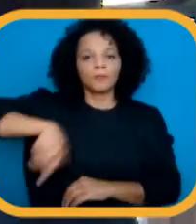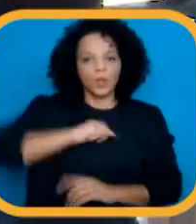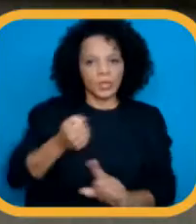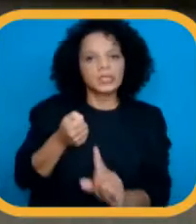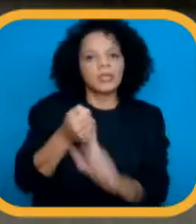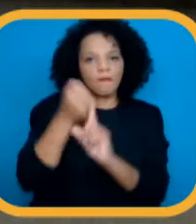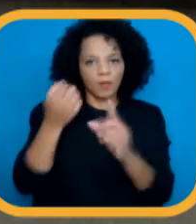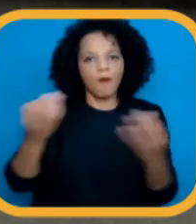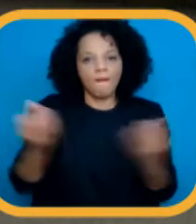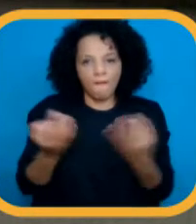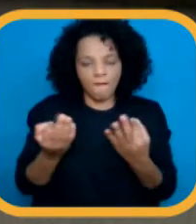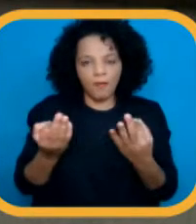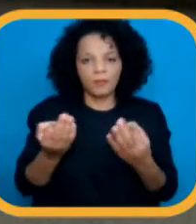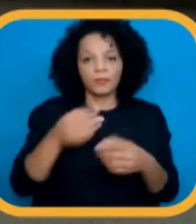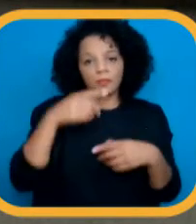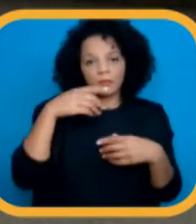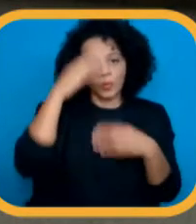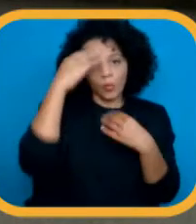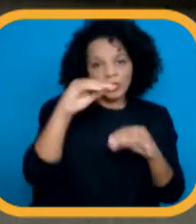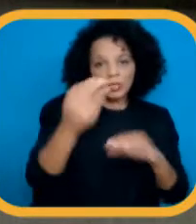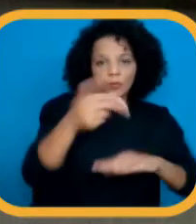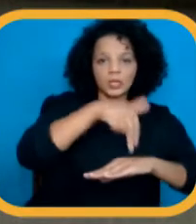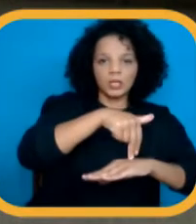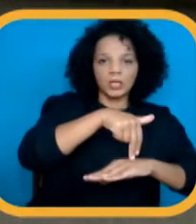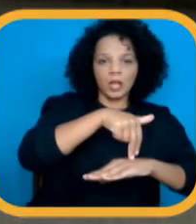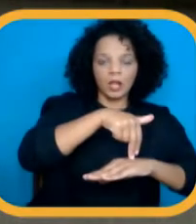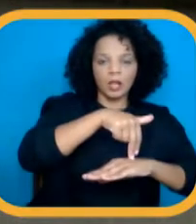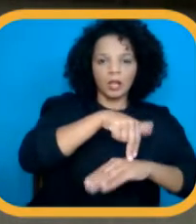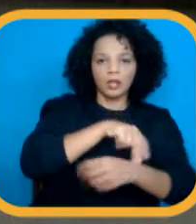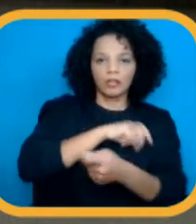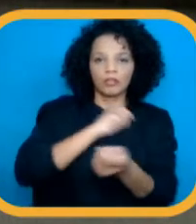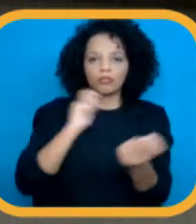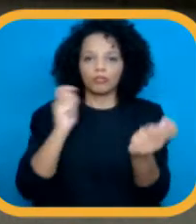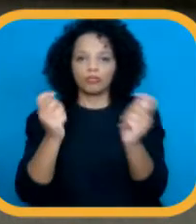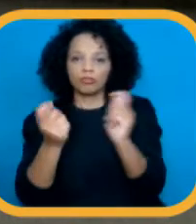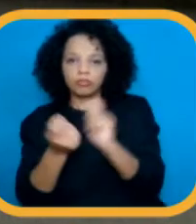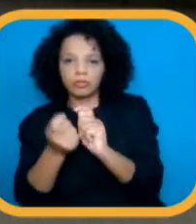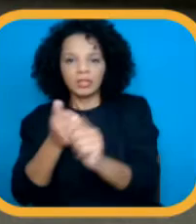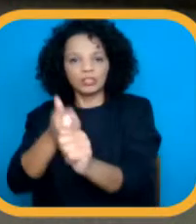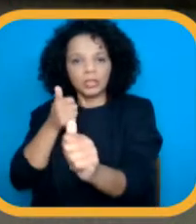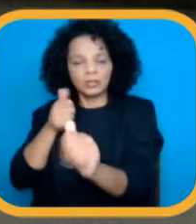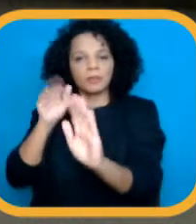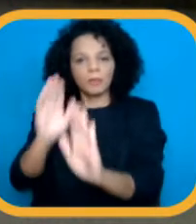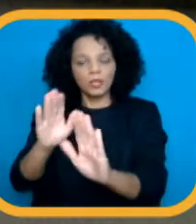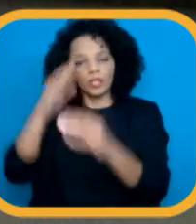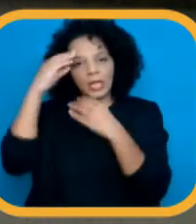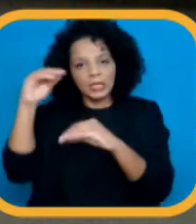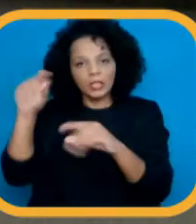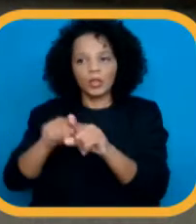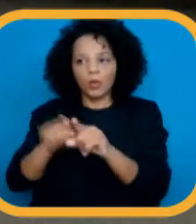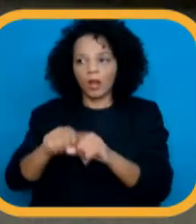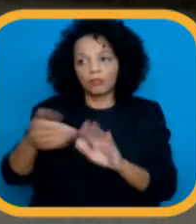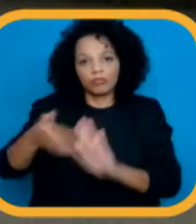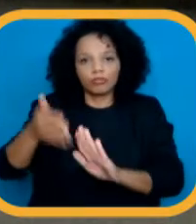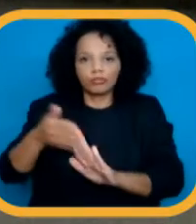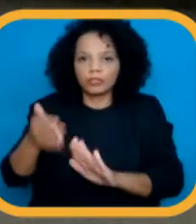um grande desafio, que foi passar do ensino presencial para um ensino, vulgo dito à distância, mas que essencialmente foi um